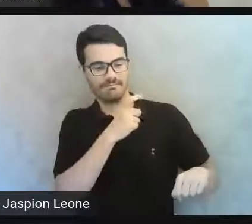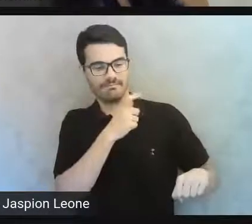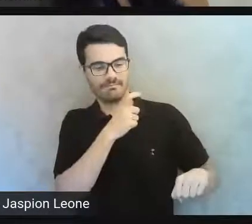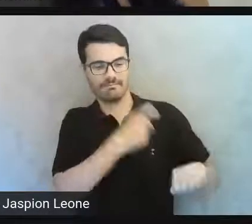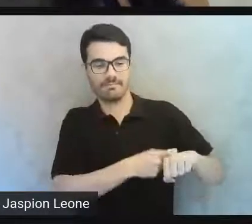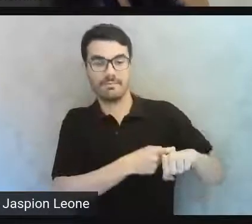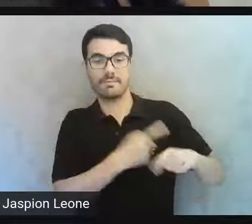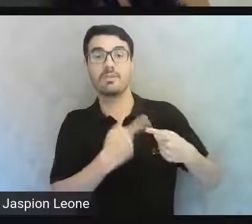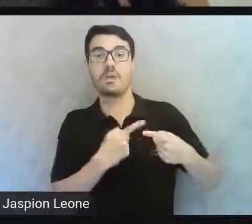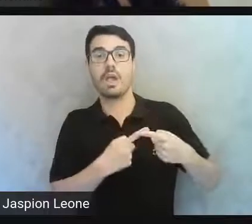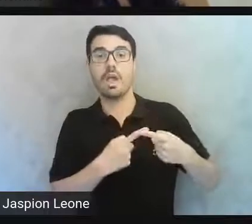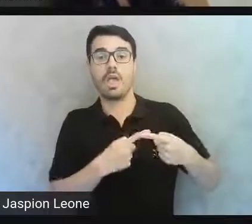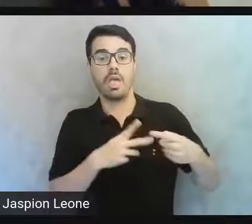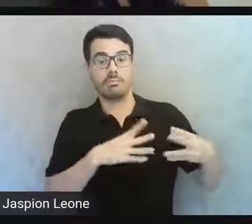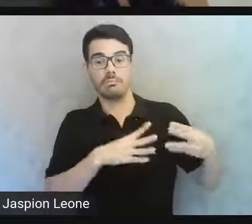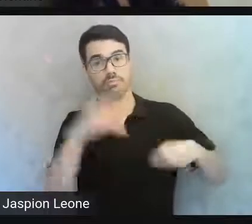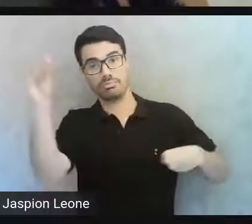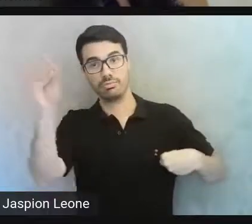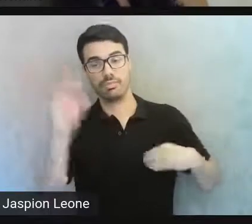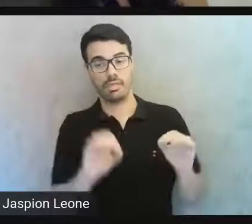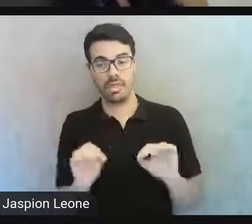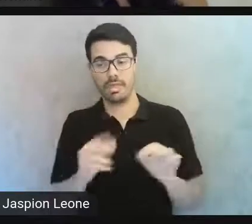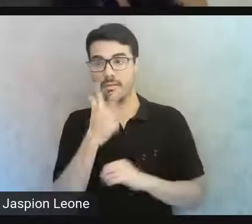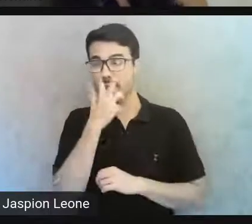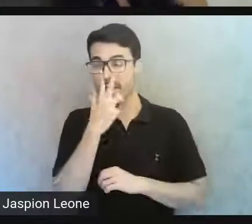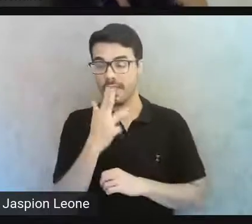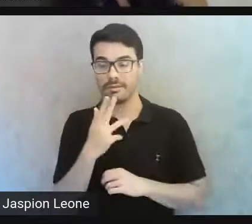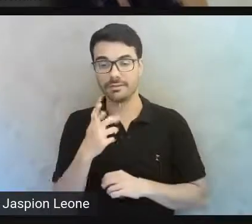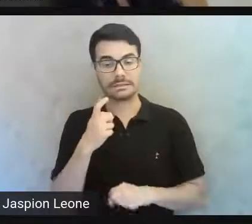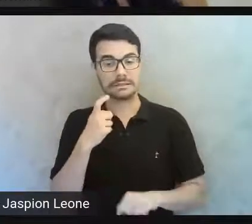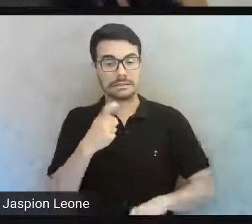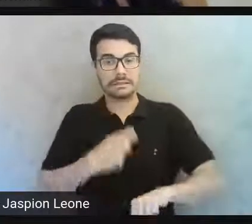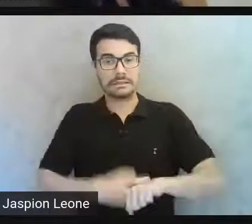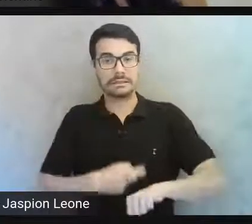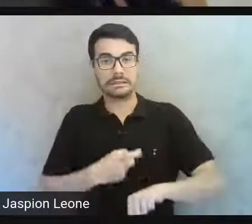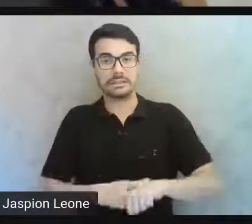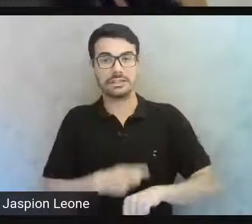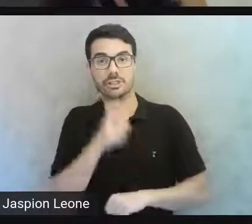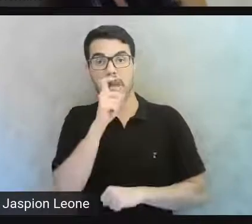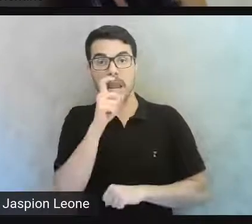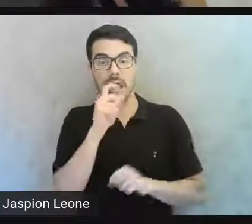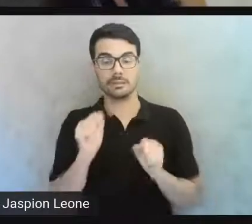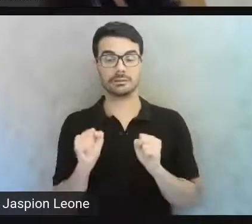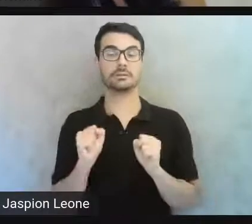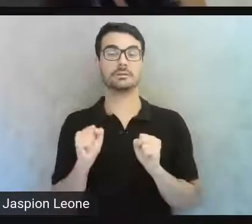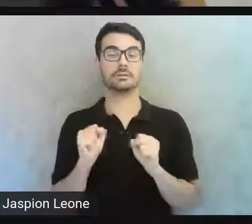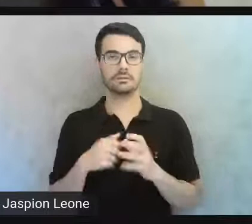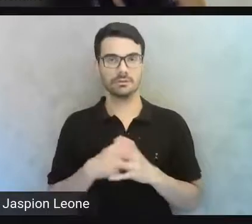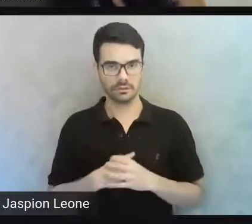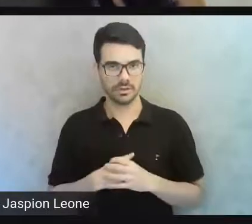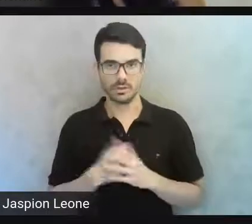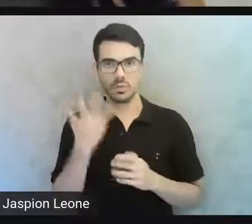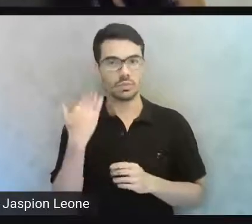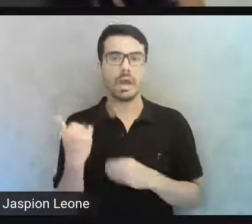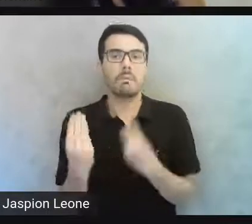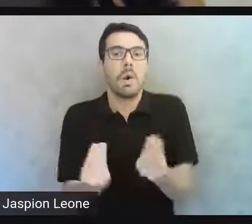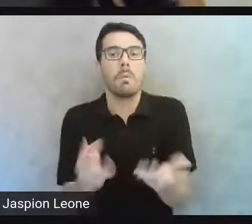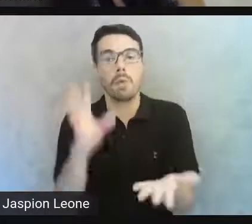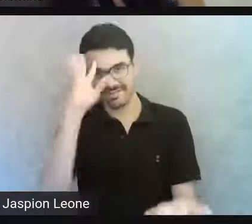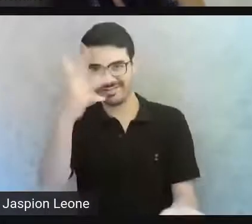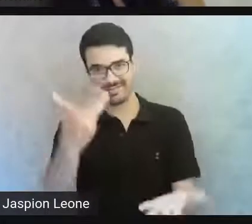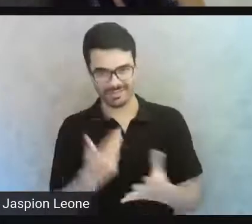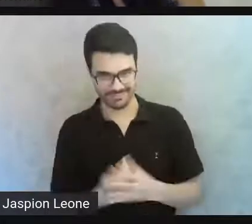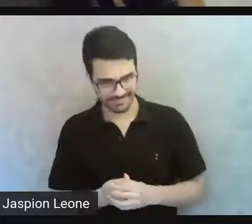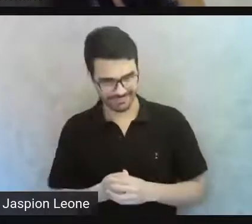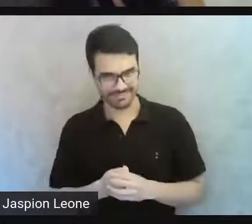não podem correr, elas congelam, sabe? Então, elas entram num aspecto até traumático, muitas vezes. Então, a gente precisa olhar